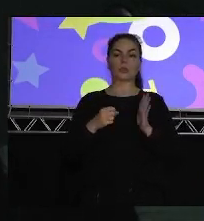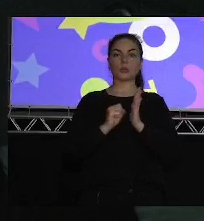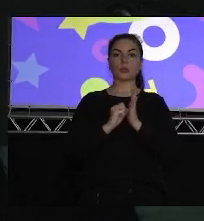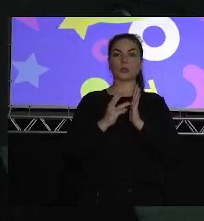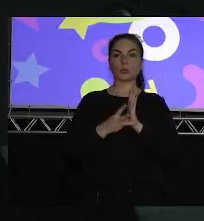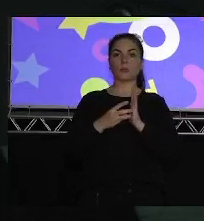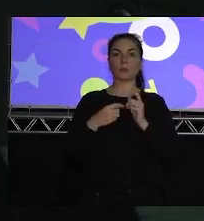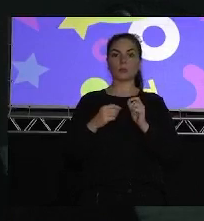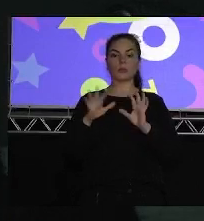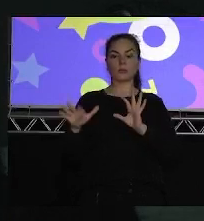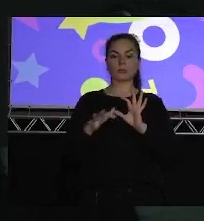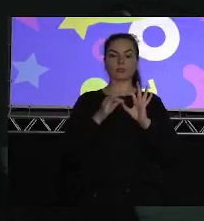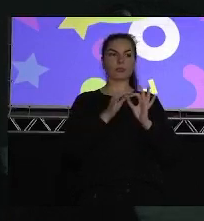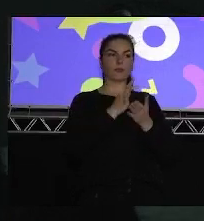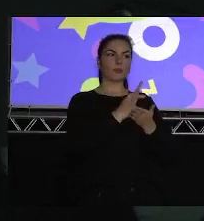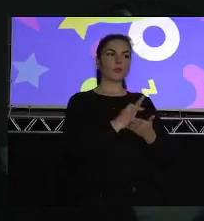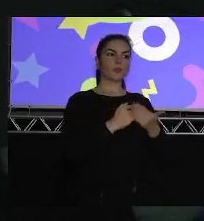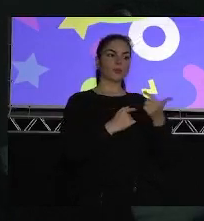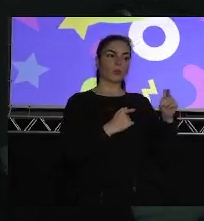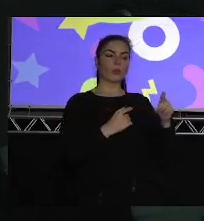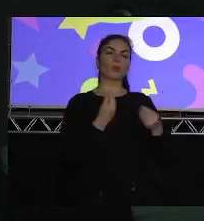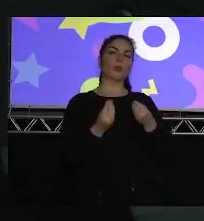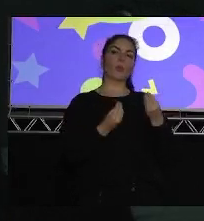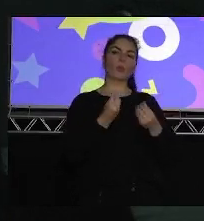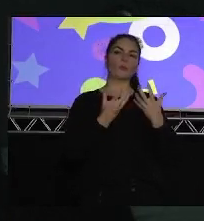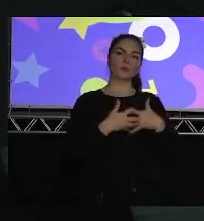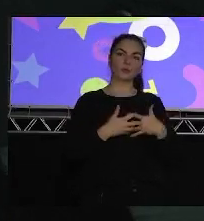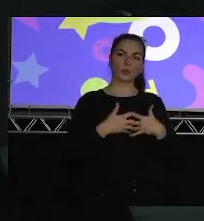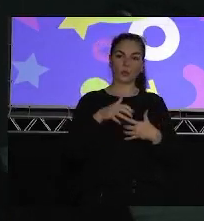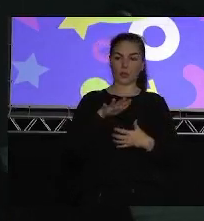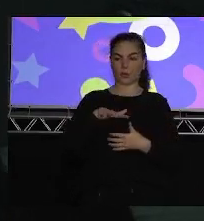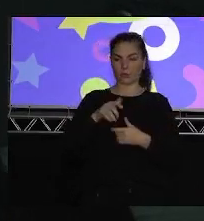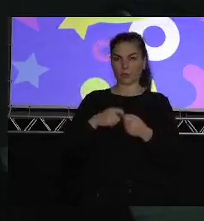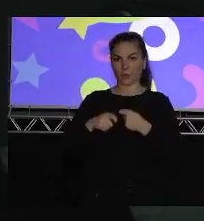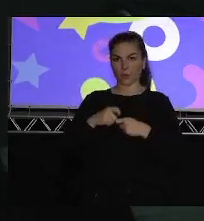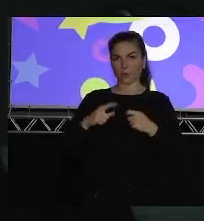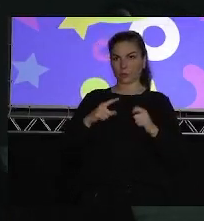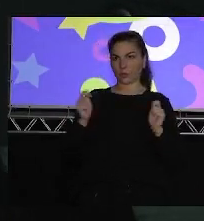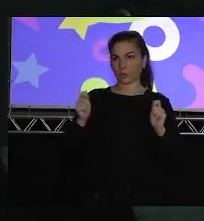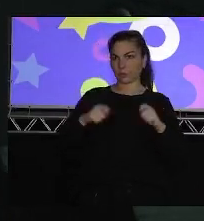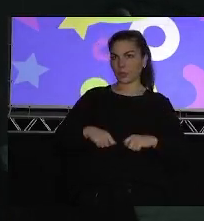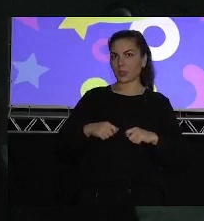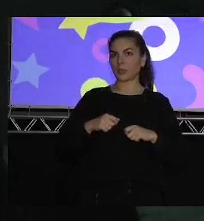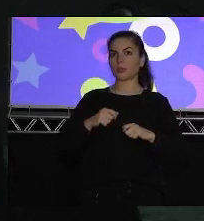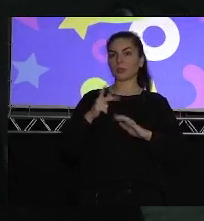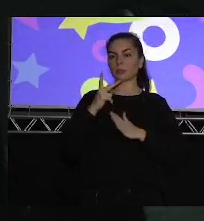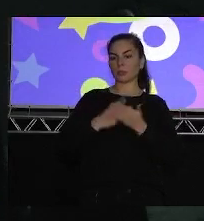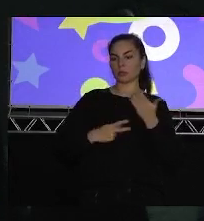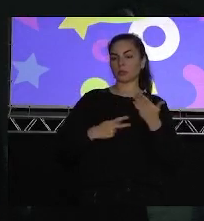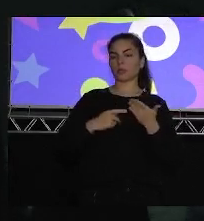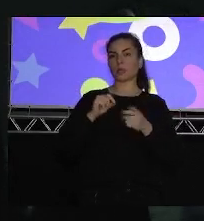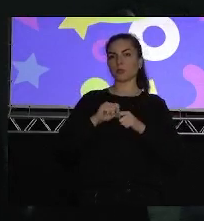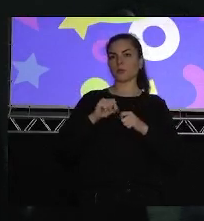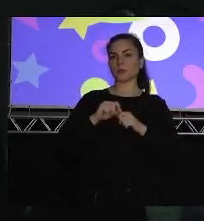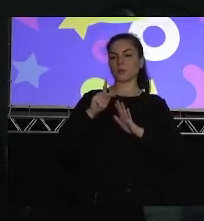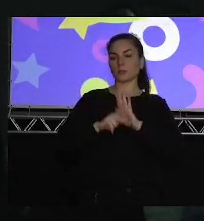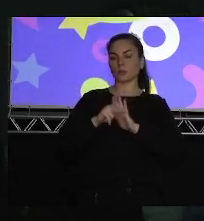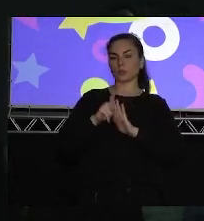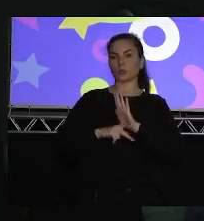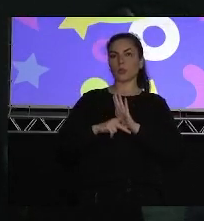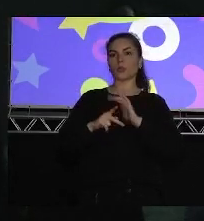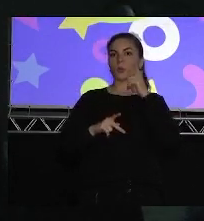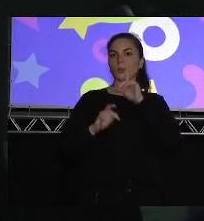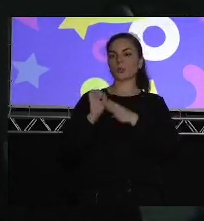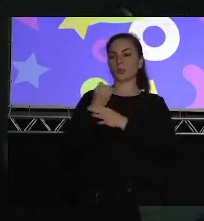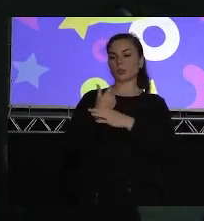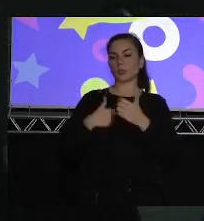outro fornecedor. Como é que isso funciona? A área de negócio tem competência para fazer a gestão desse projeto, a governança da execução, garantia a qualidade?